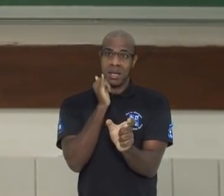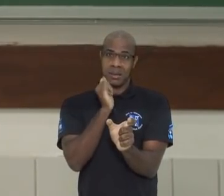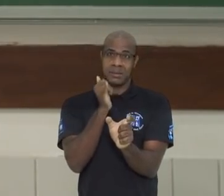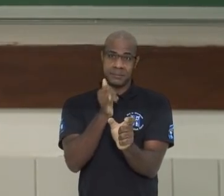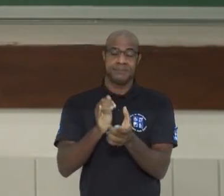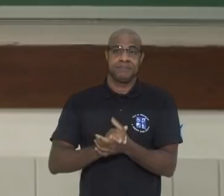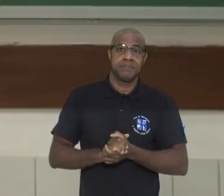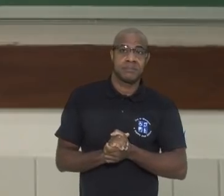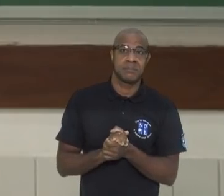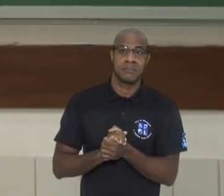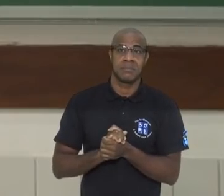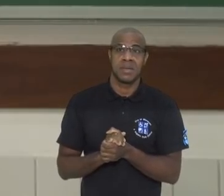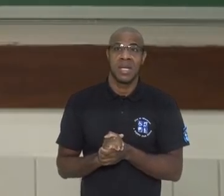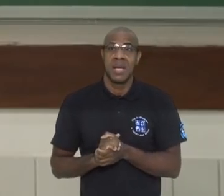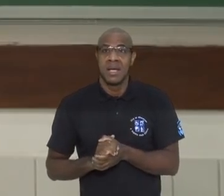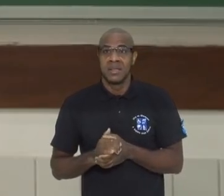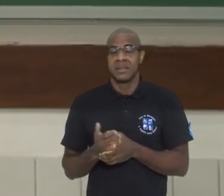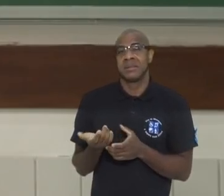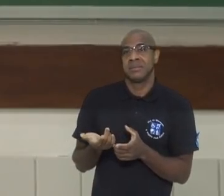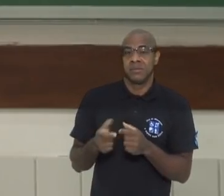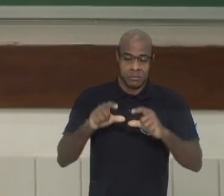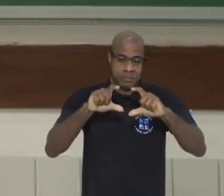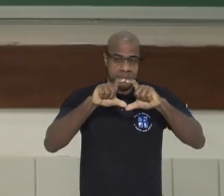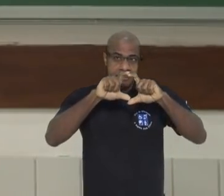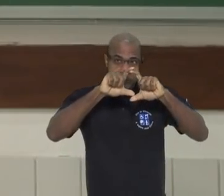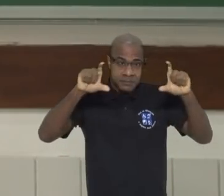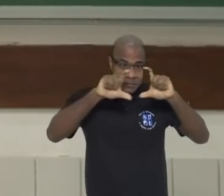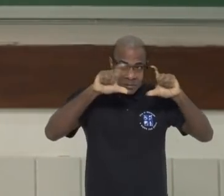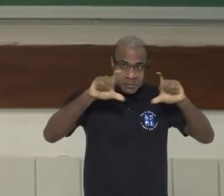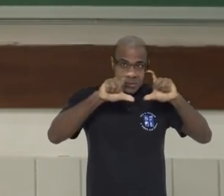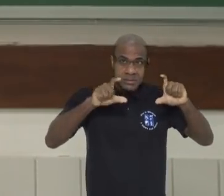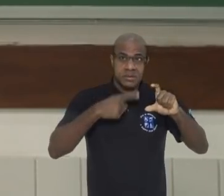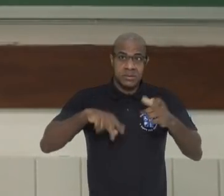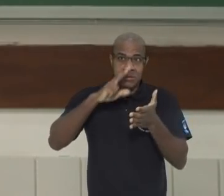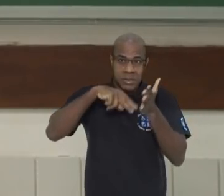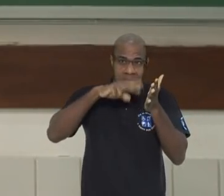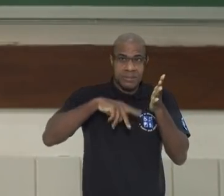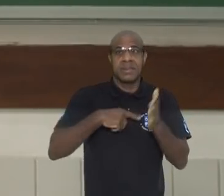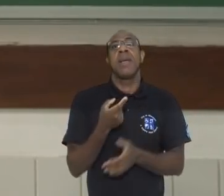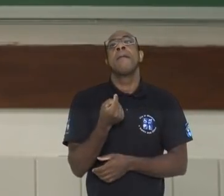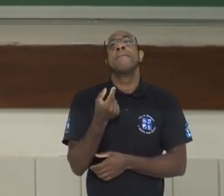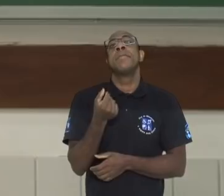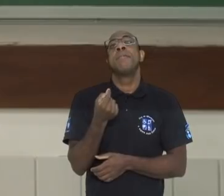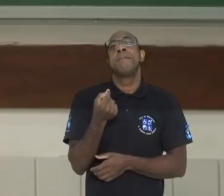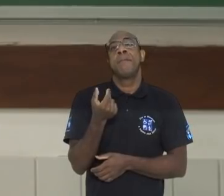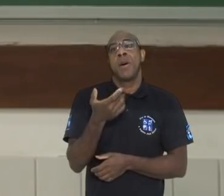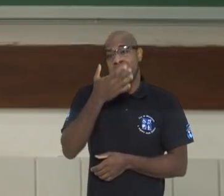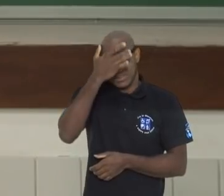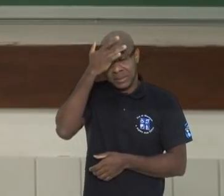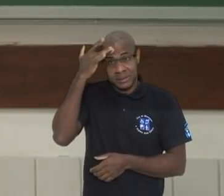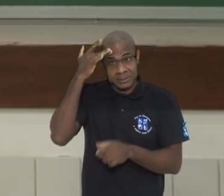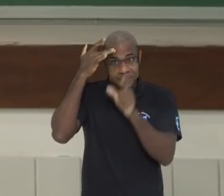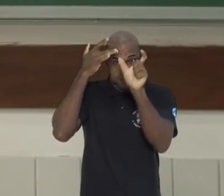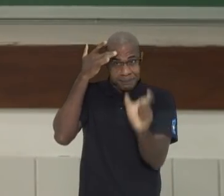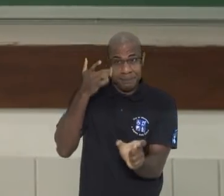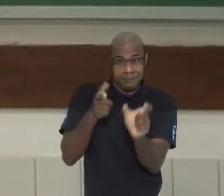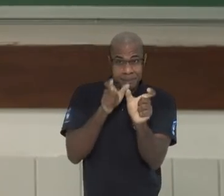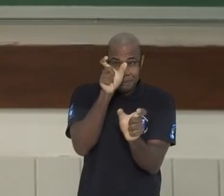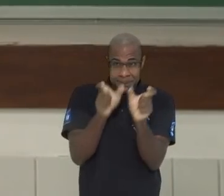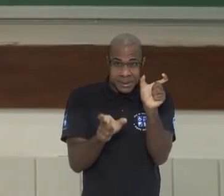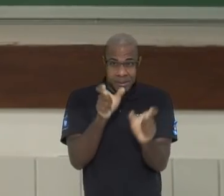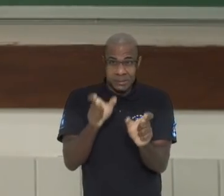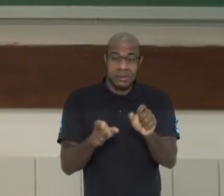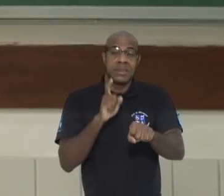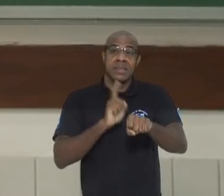Príncipe, esse fragmento que nós estamos lendo, ele tem poucas personagens, pouca variação de tempo e